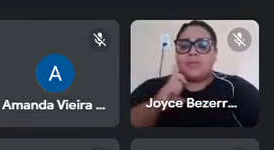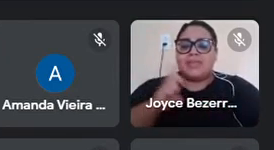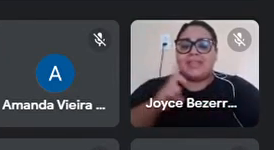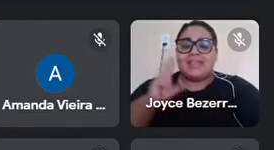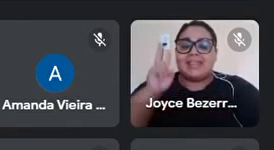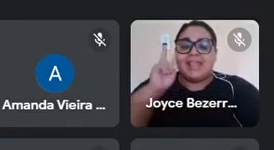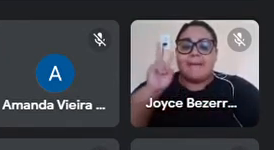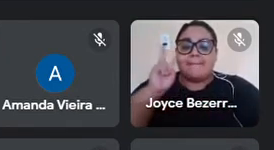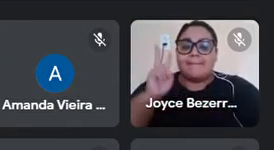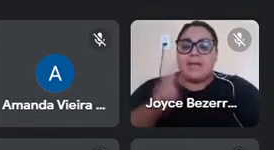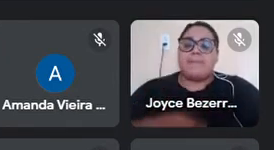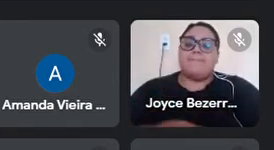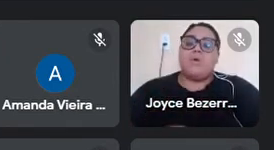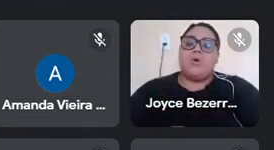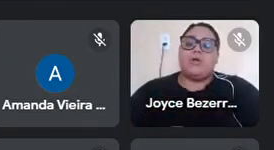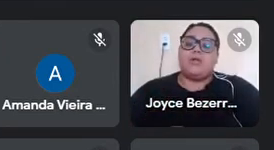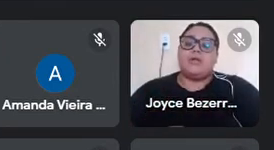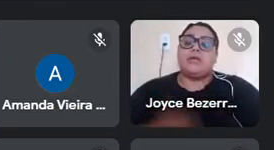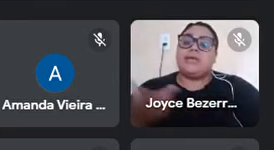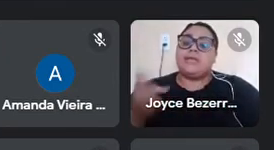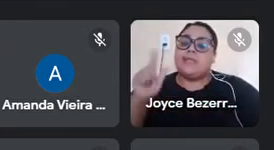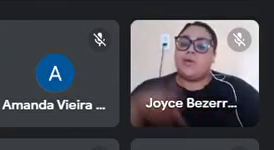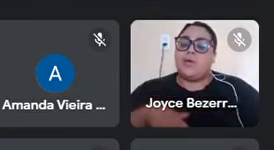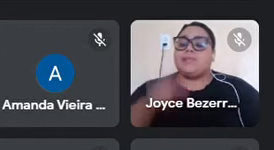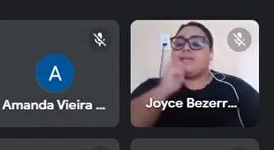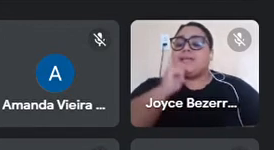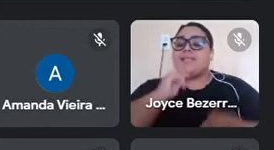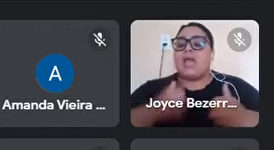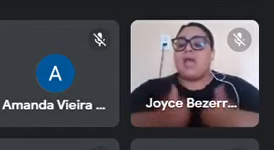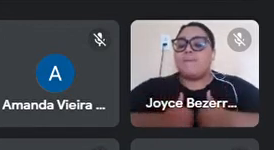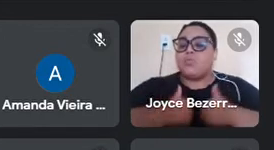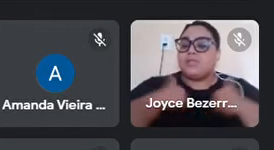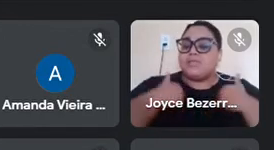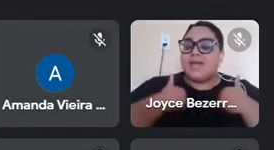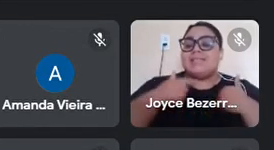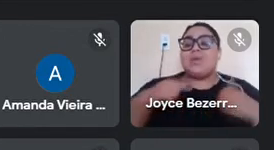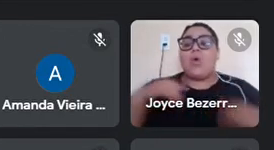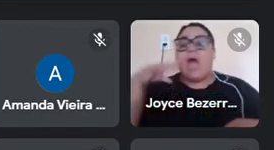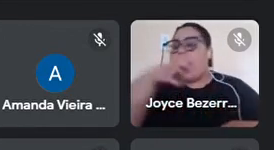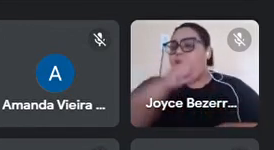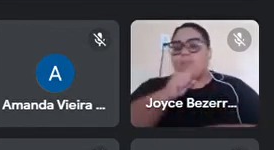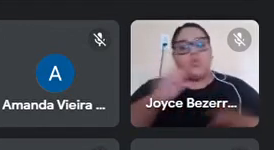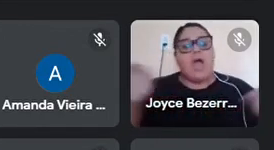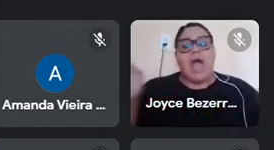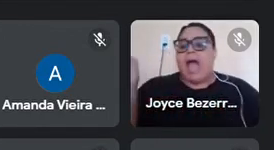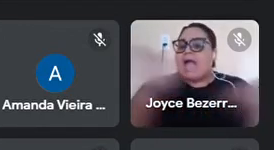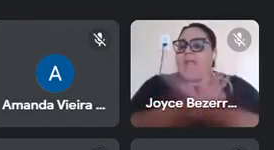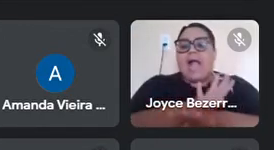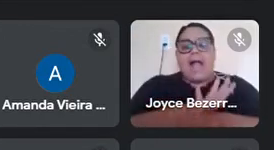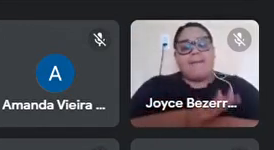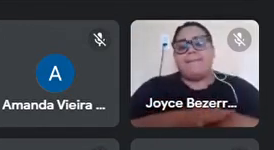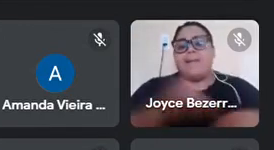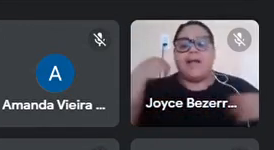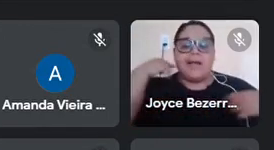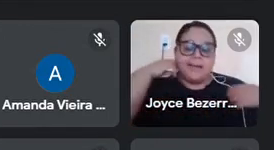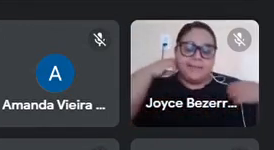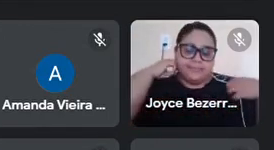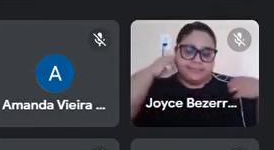gerando células de memória, essa minha imunização ela é de curto prazo, né? Enquanto os anticorpos permanecerem ali na